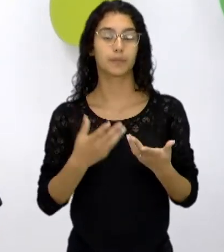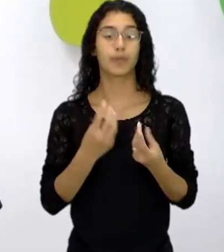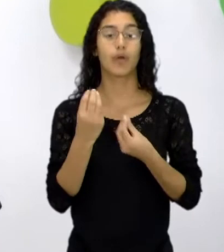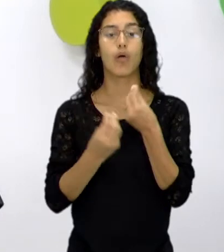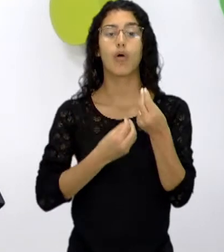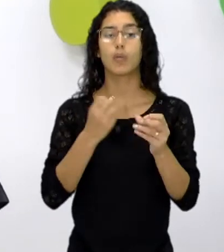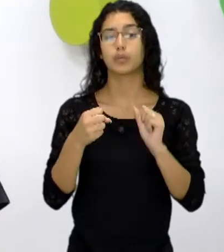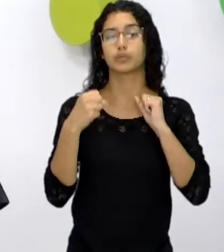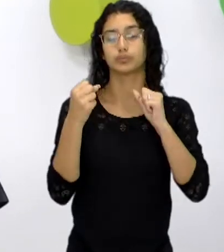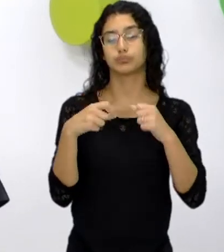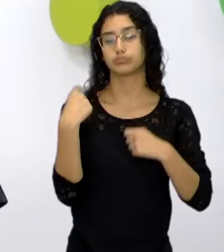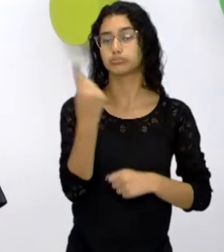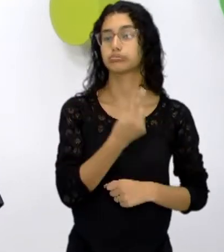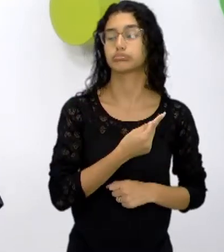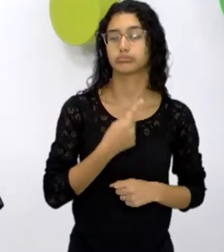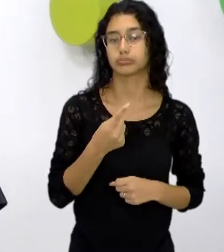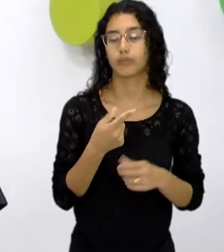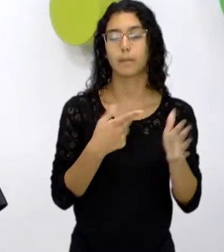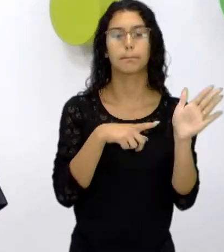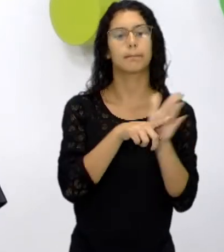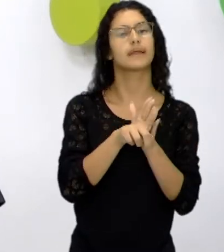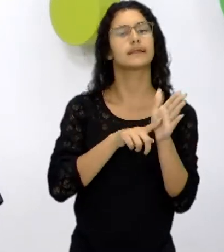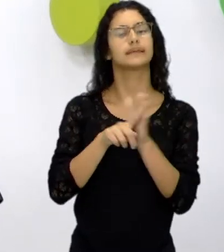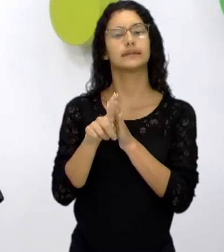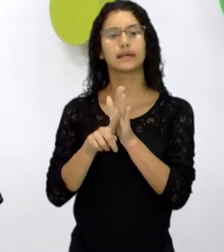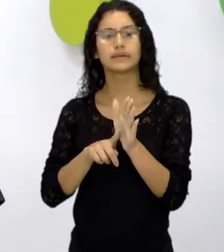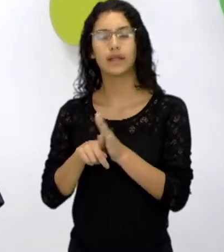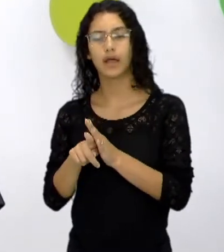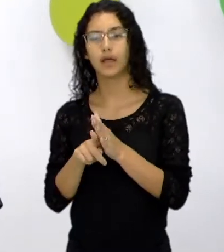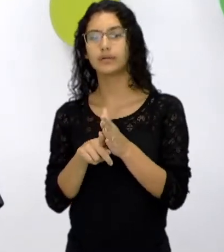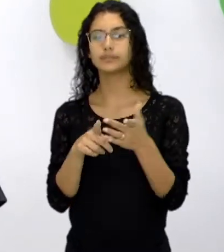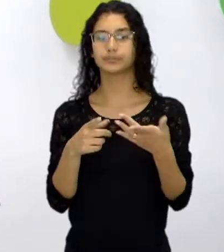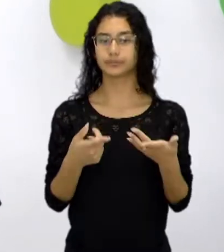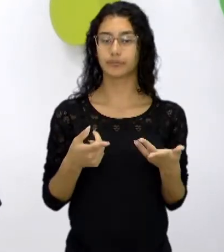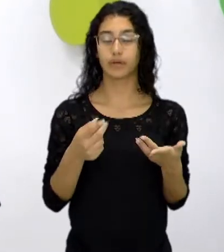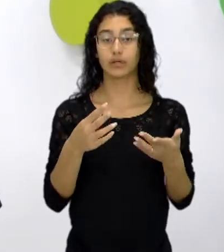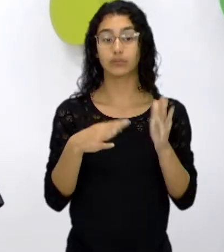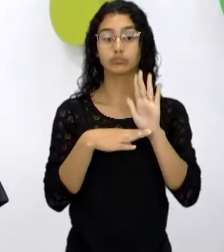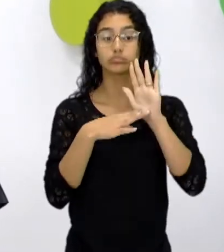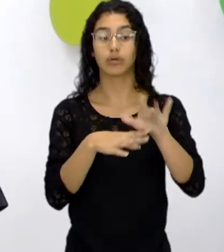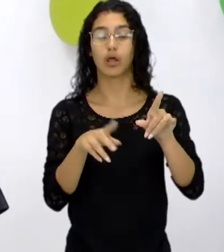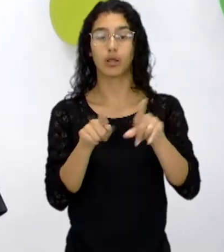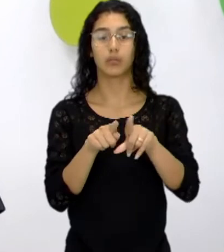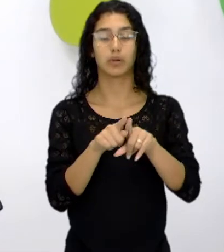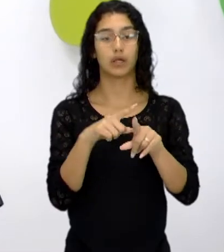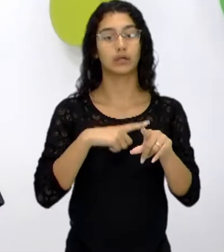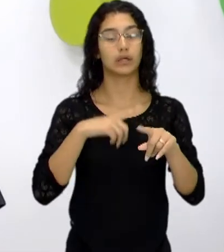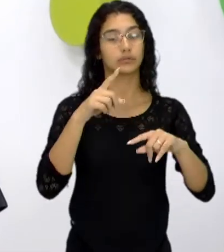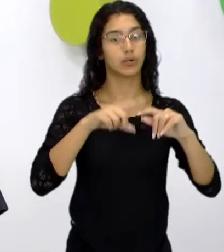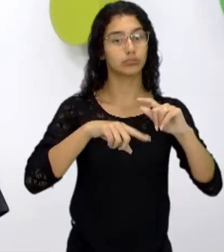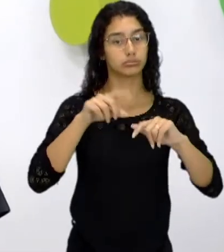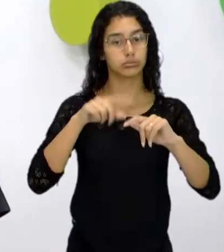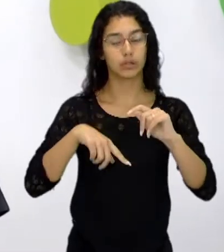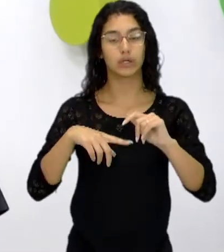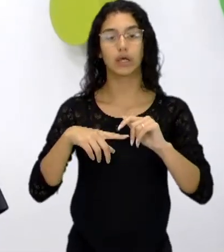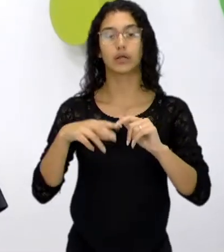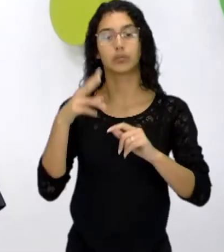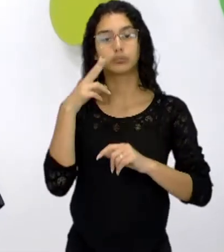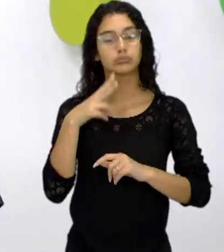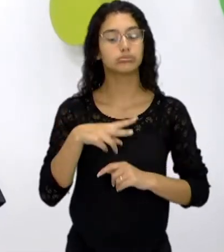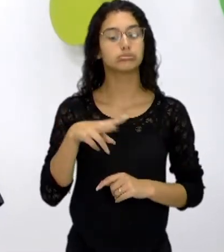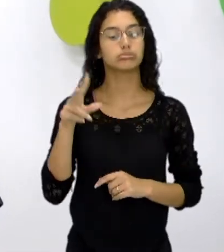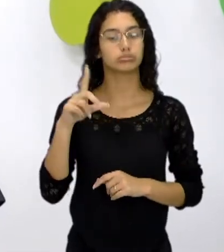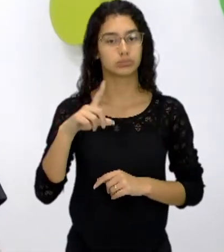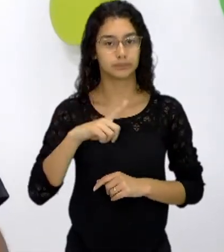que a gente deve pesquisar e se orientar a partir das matérias que estão no observatório